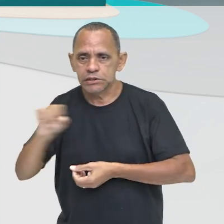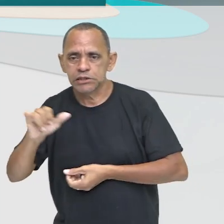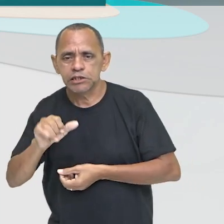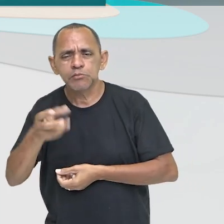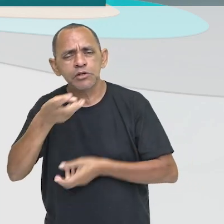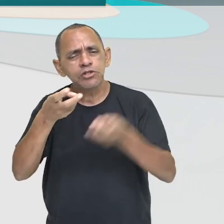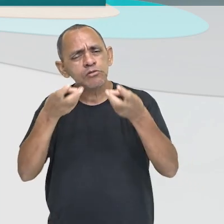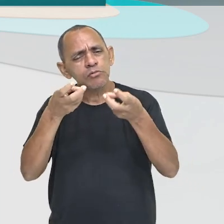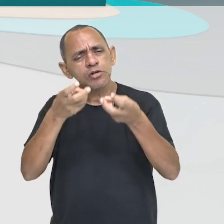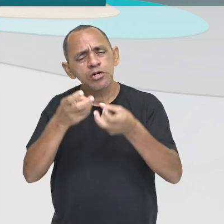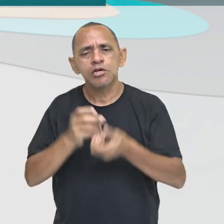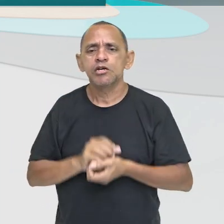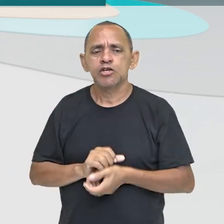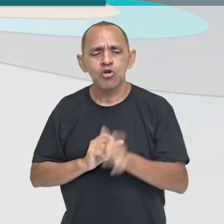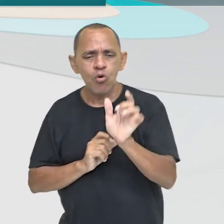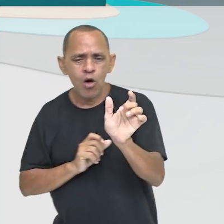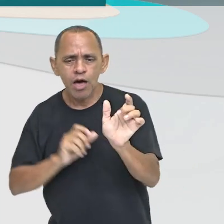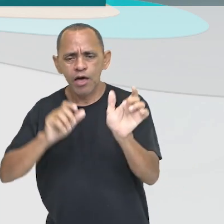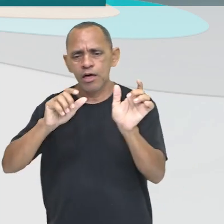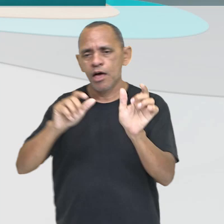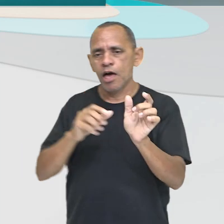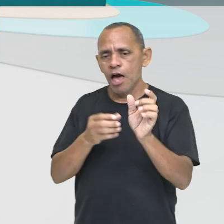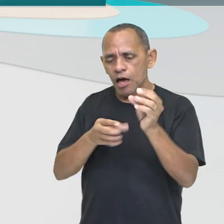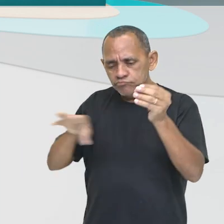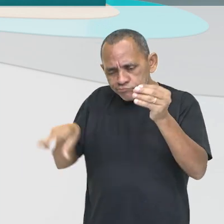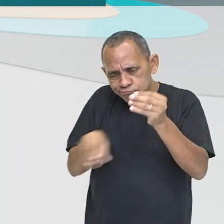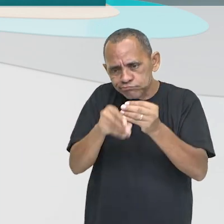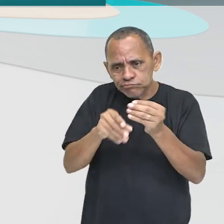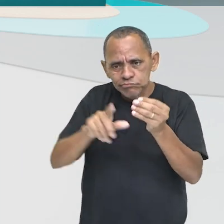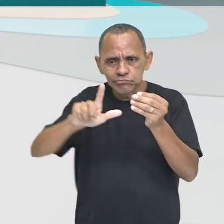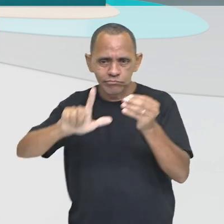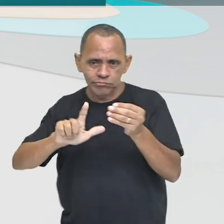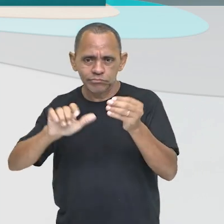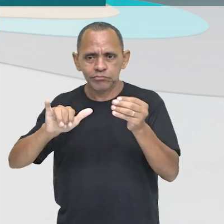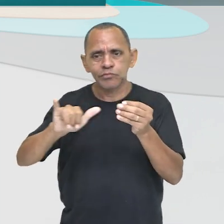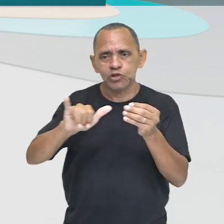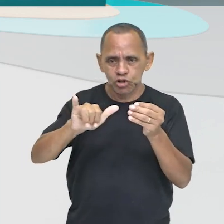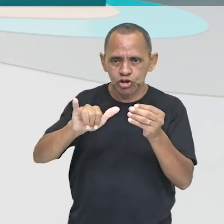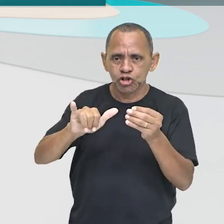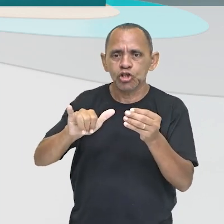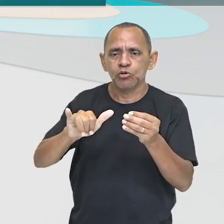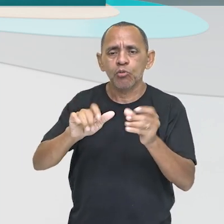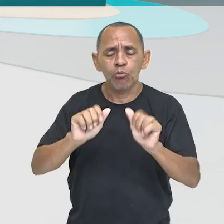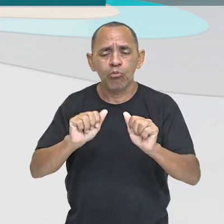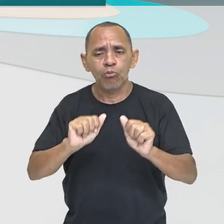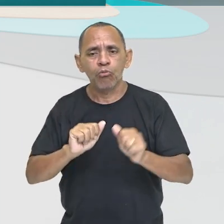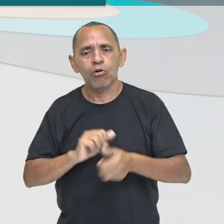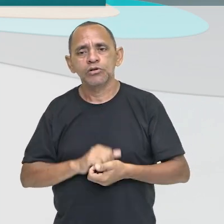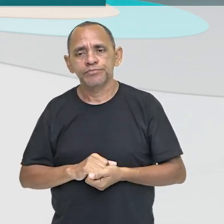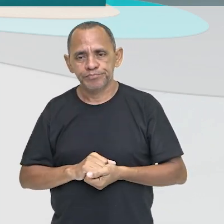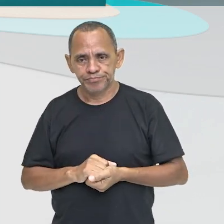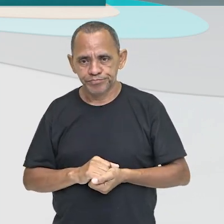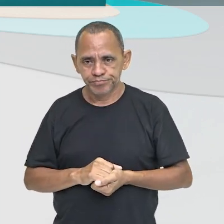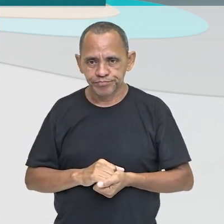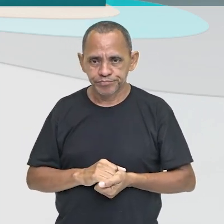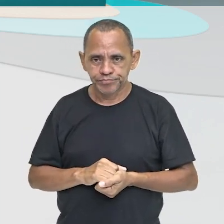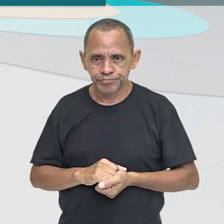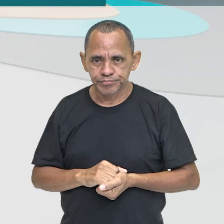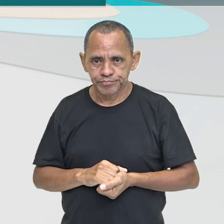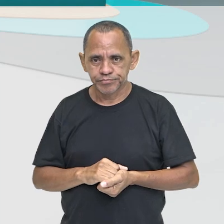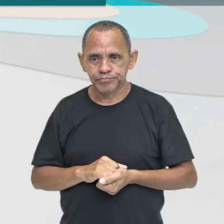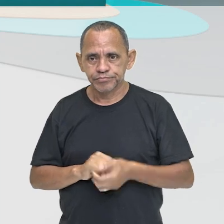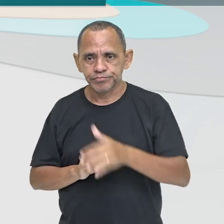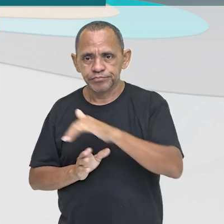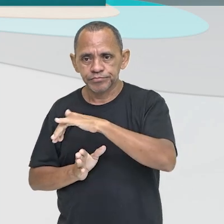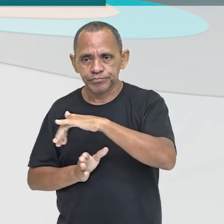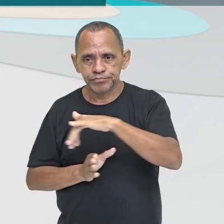um advérbio e essa terminação mente ser traduzido, né, como mente na língua portuguesa, ok? Agora vamos ver os